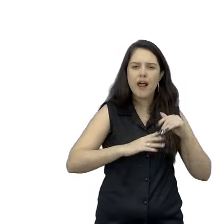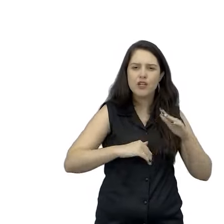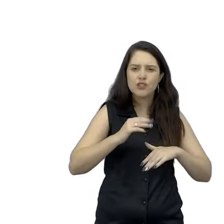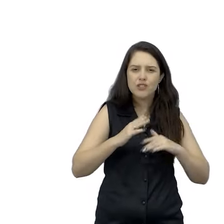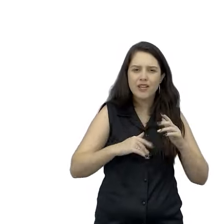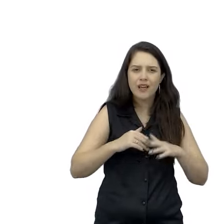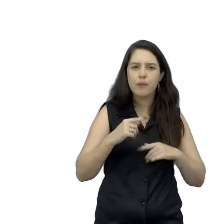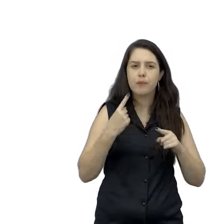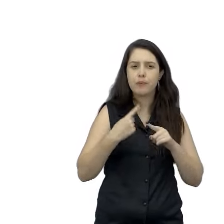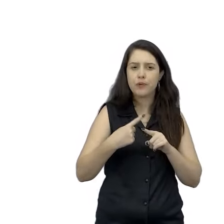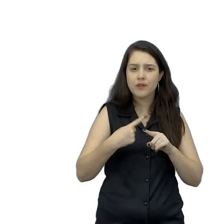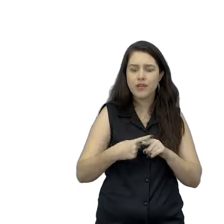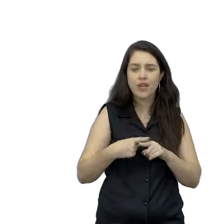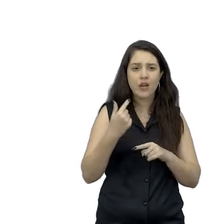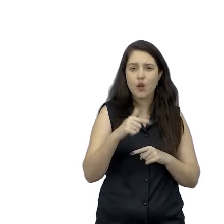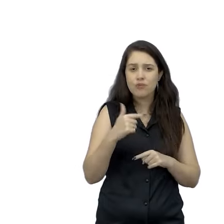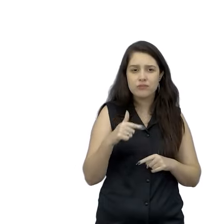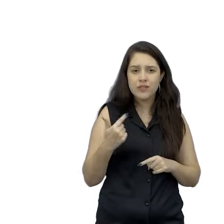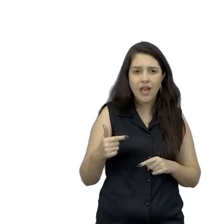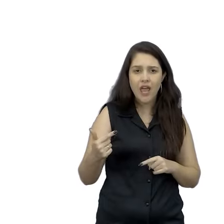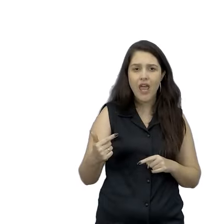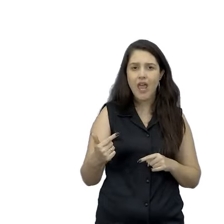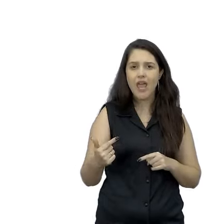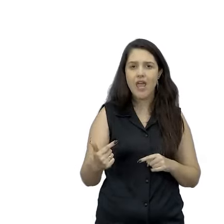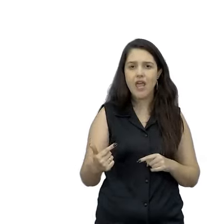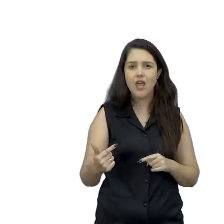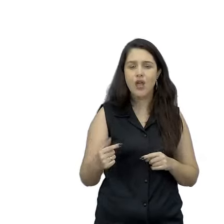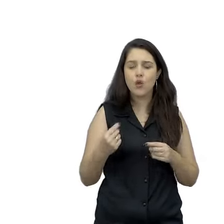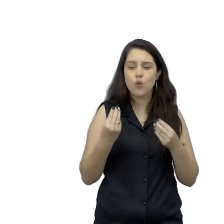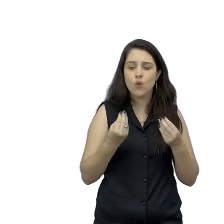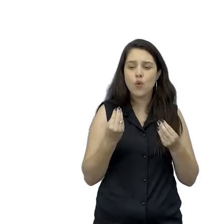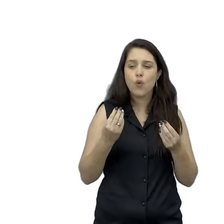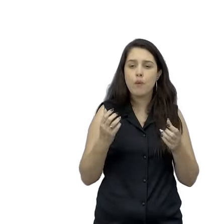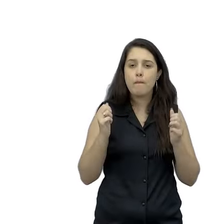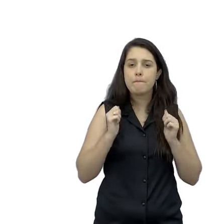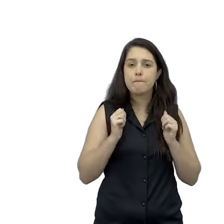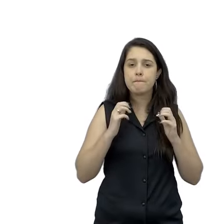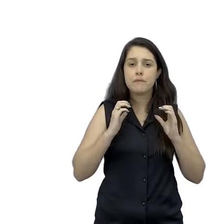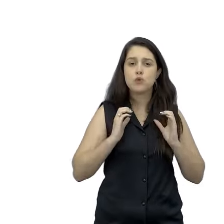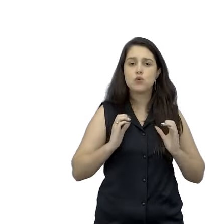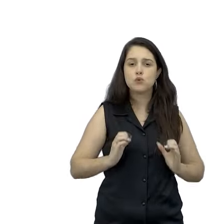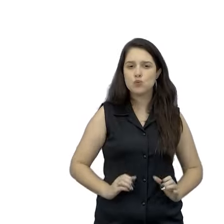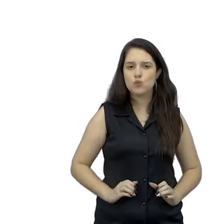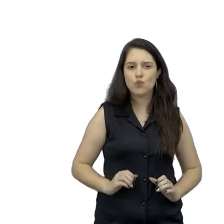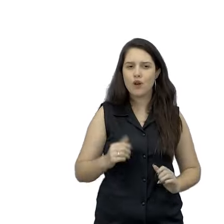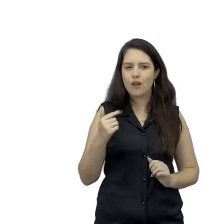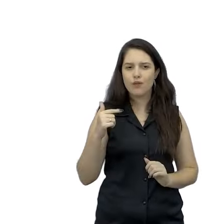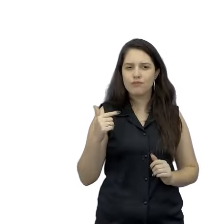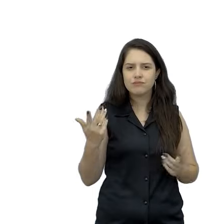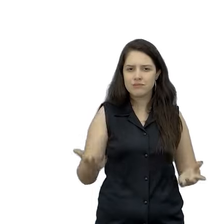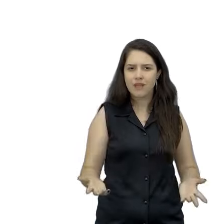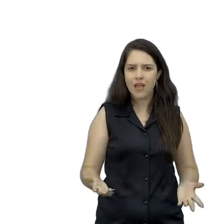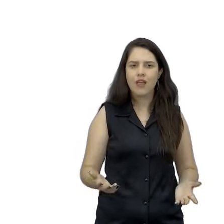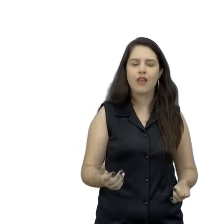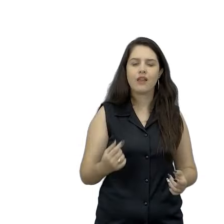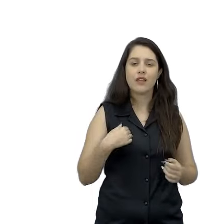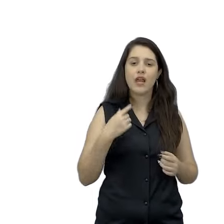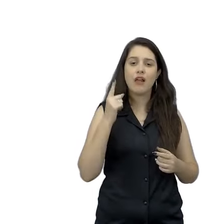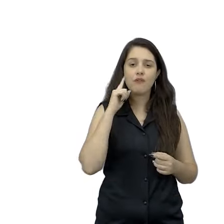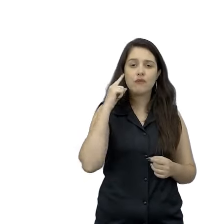até porque eles não têm familiaridade com aquele gênero, eles não têm essa postura de leitor, né? Eles não vêem sentido naquilo no